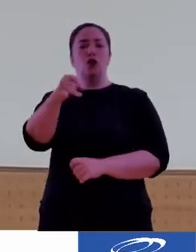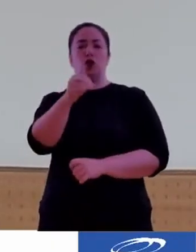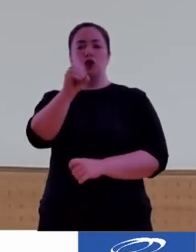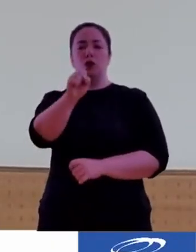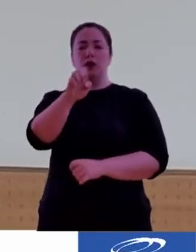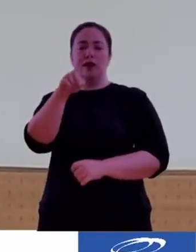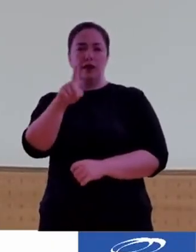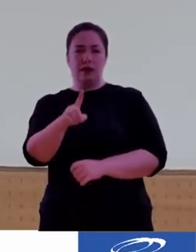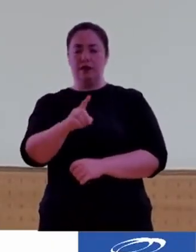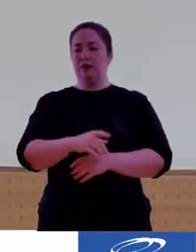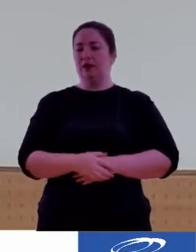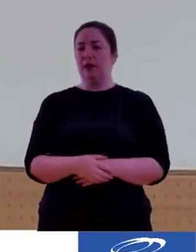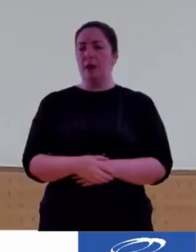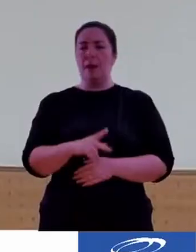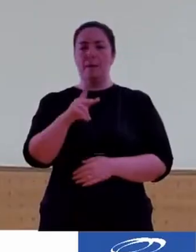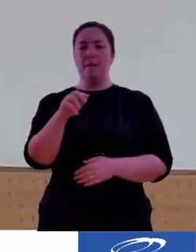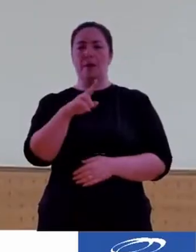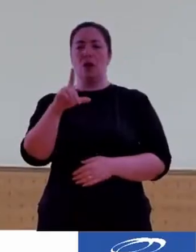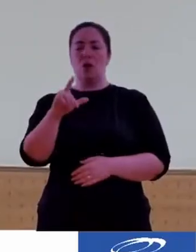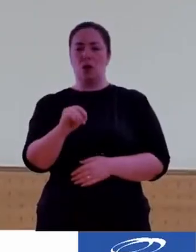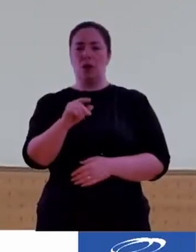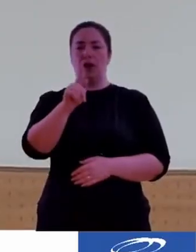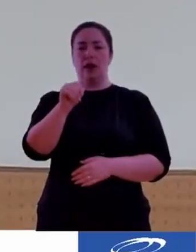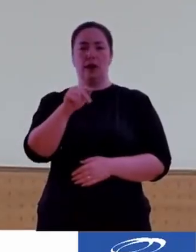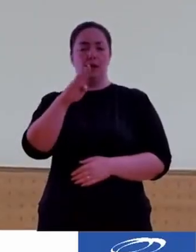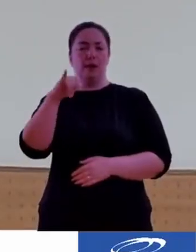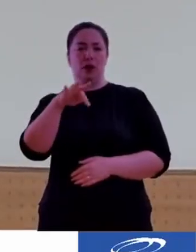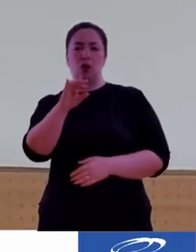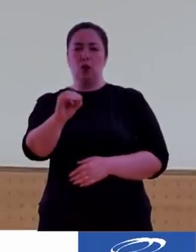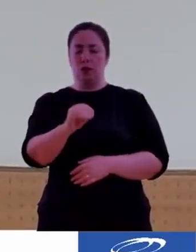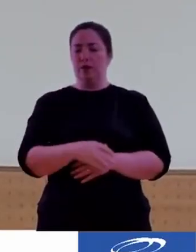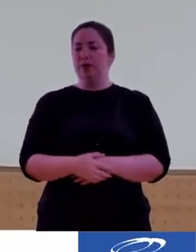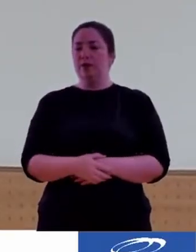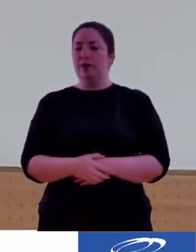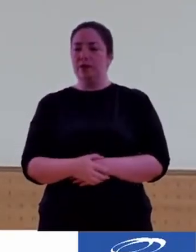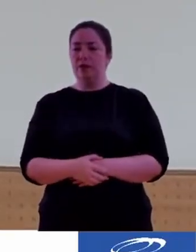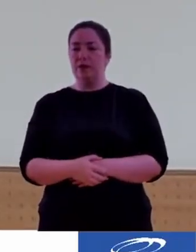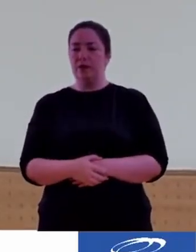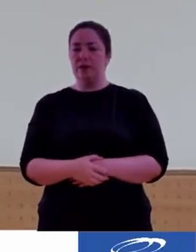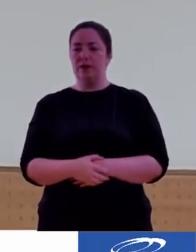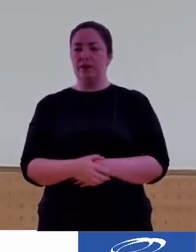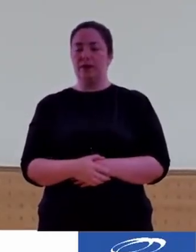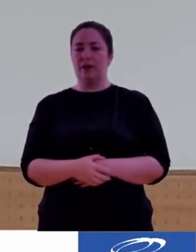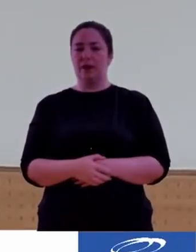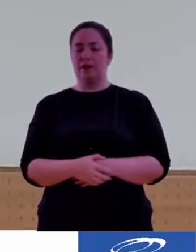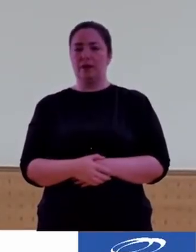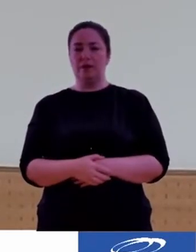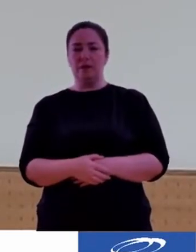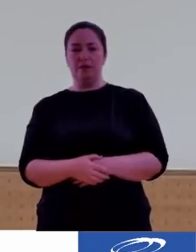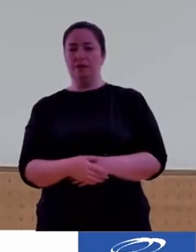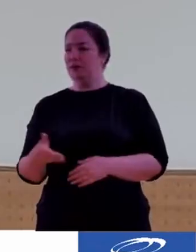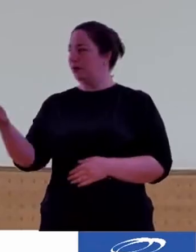INTO. Dr. Marcelo Serrão, presidente da SBOT Rio, que falará online. Doutora Carla